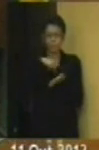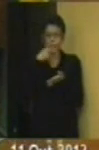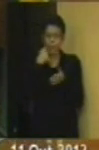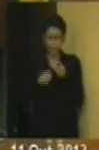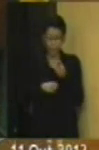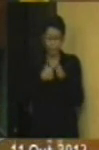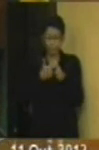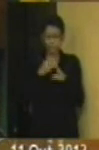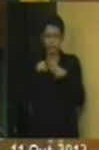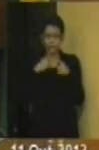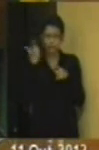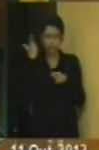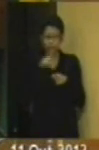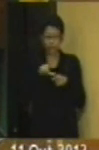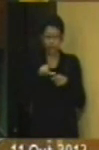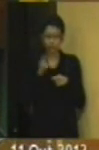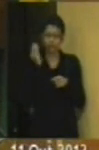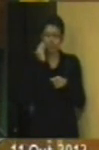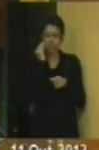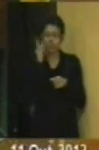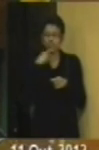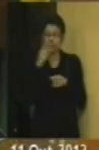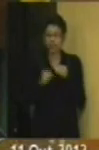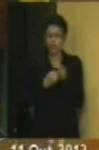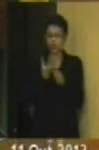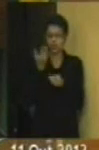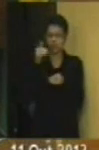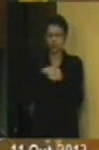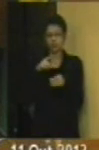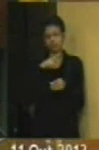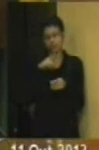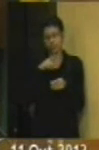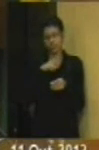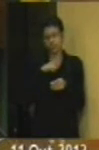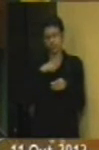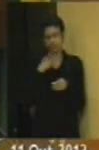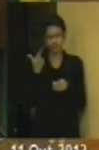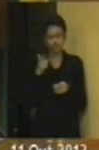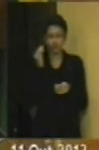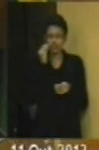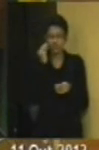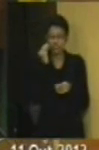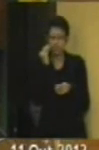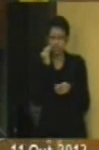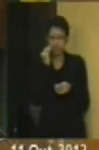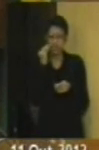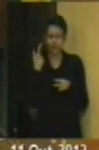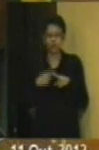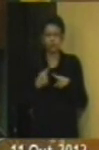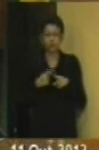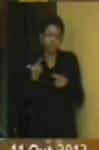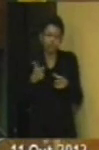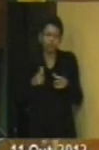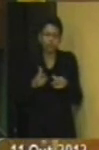fazer o enfrentamento e tentar medir o tamanho do recheio de vossa excelência não tente medir ainda o tamanho do recheio de vossa excelência que ainda nenhum